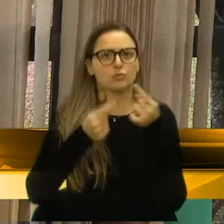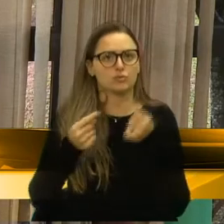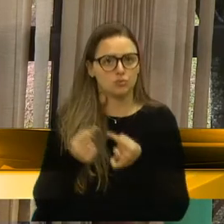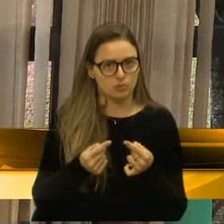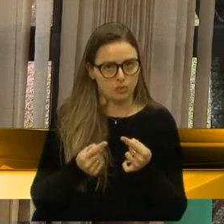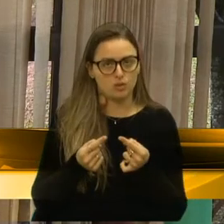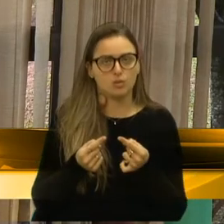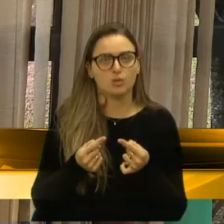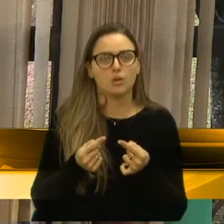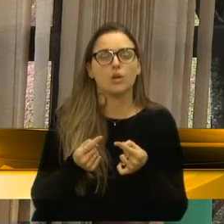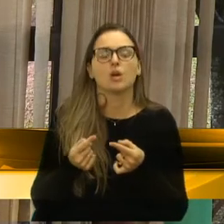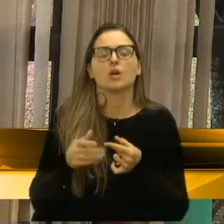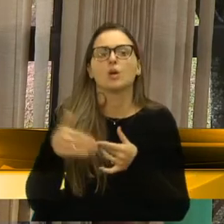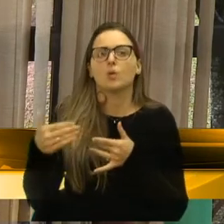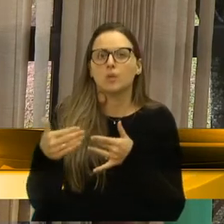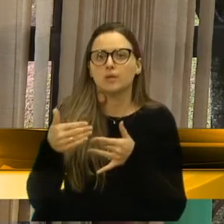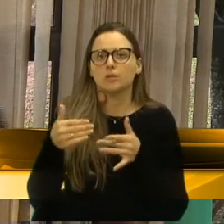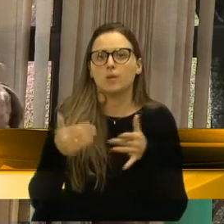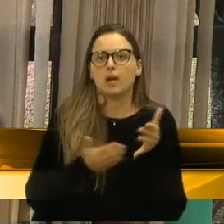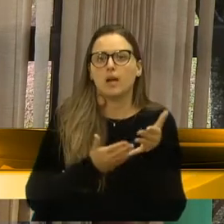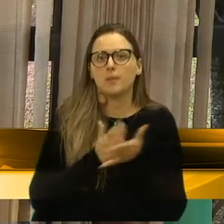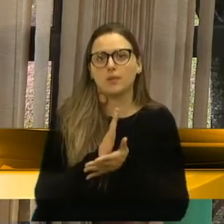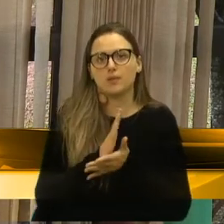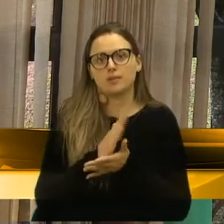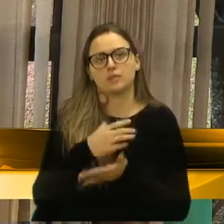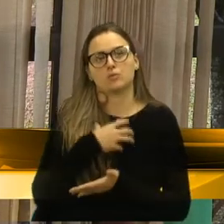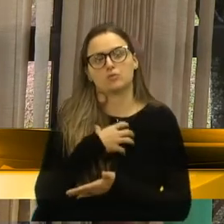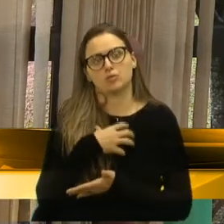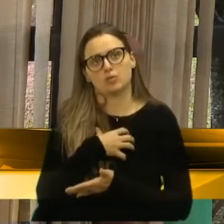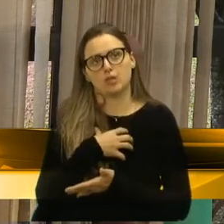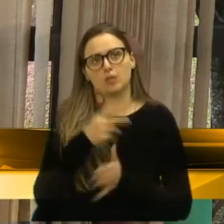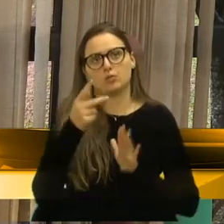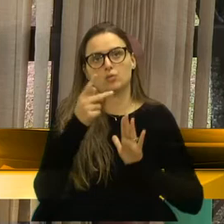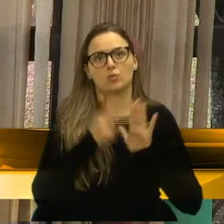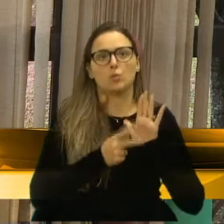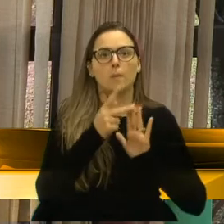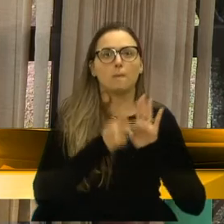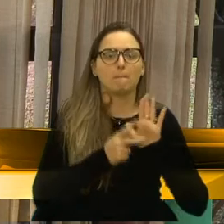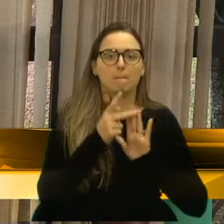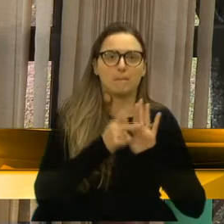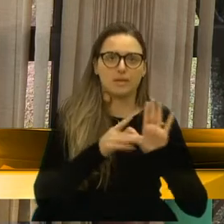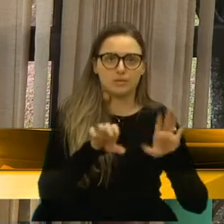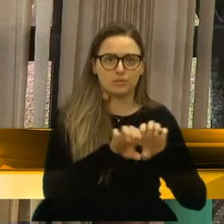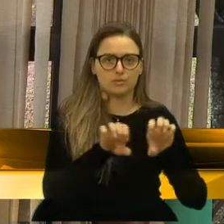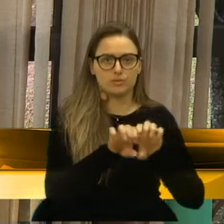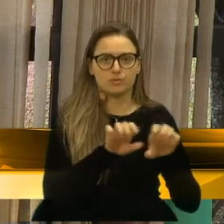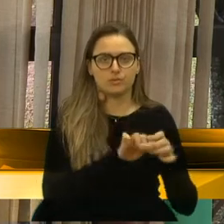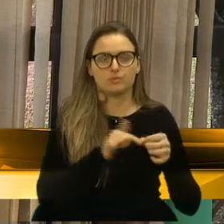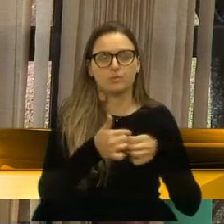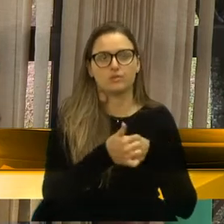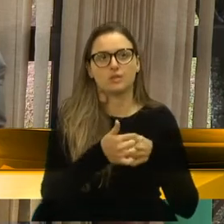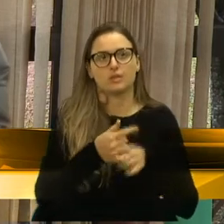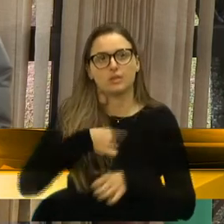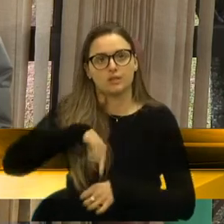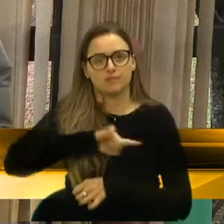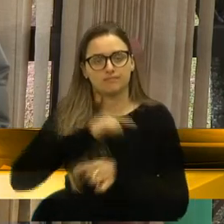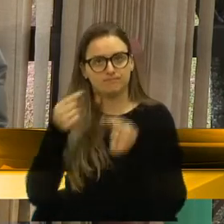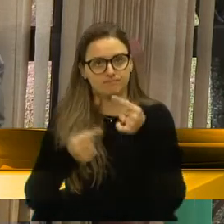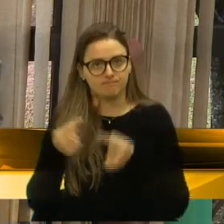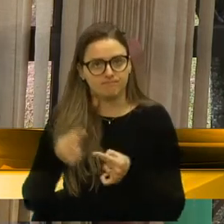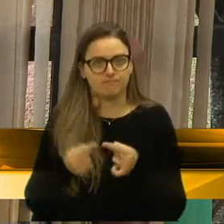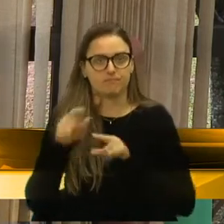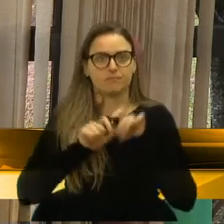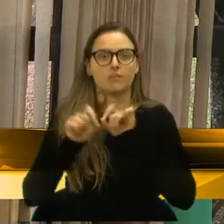quando da aprovação de uma forma bem popular falando do plano diretor nós discutimos muito essa